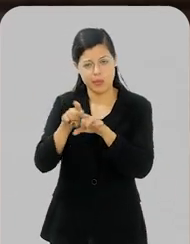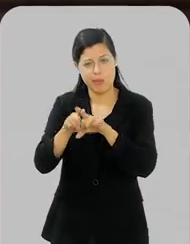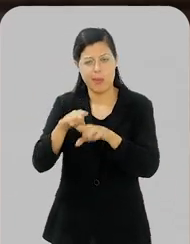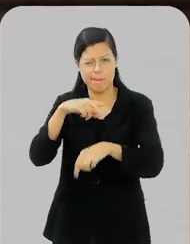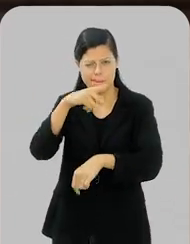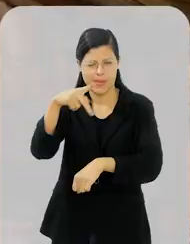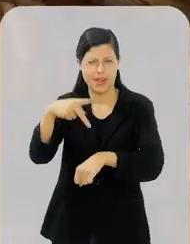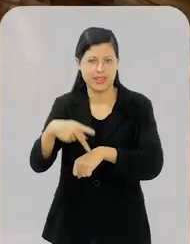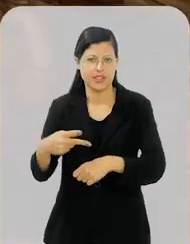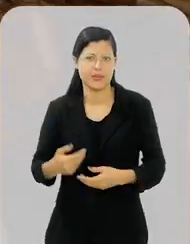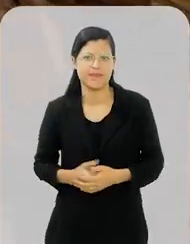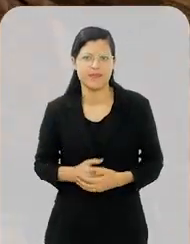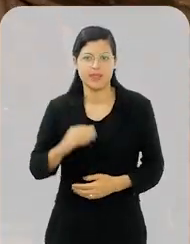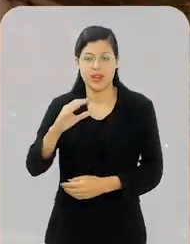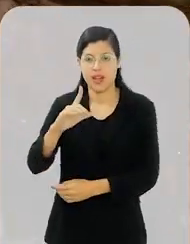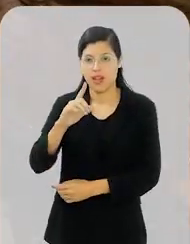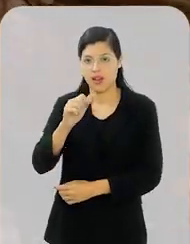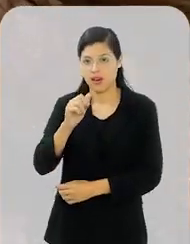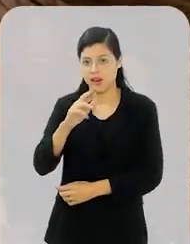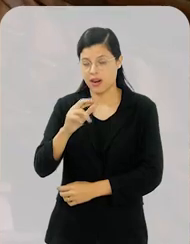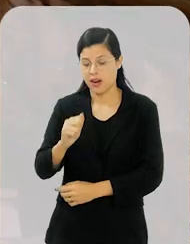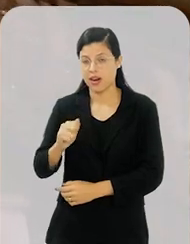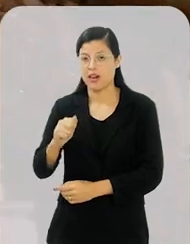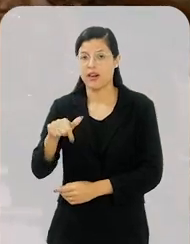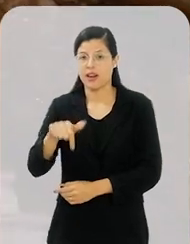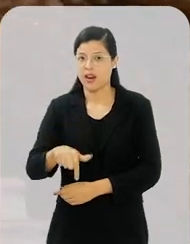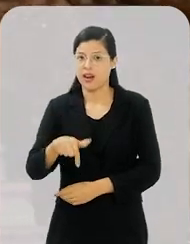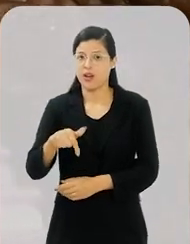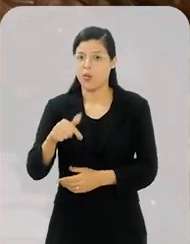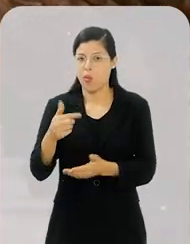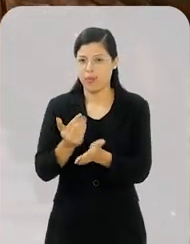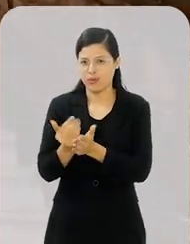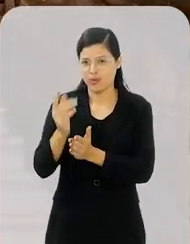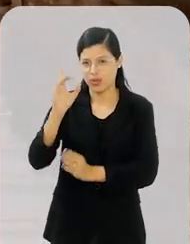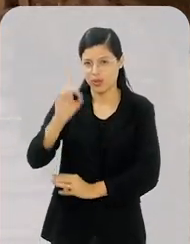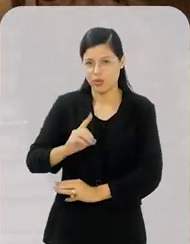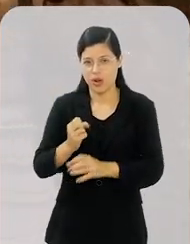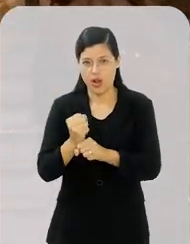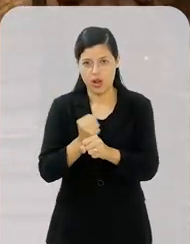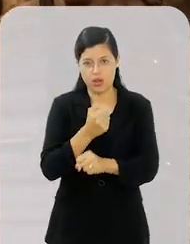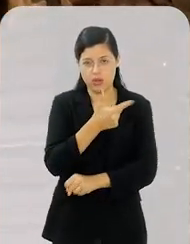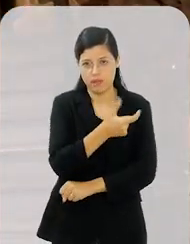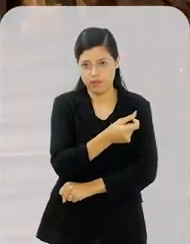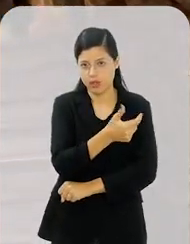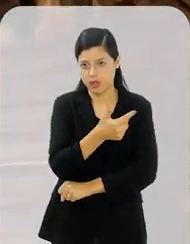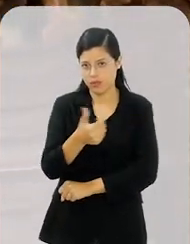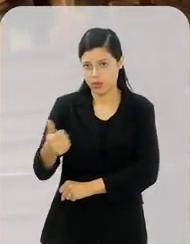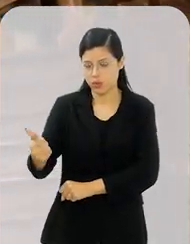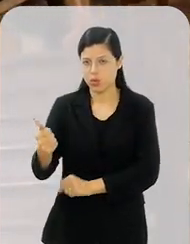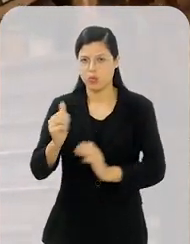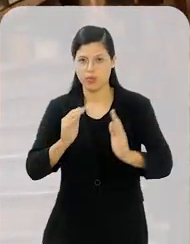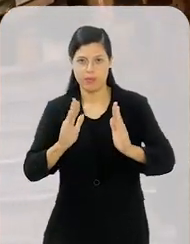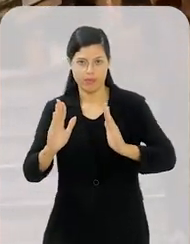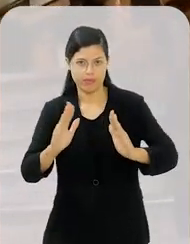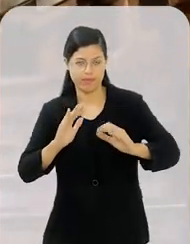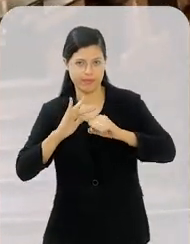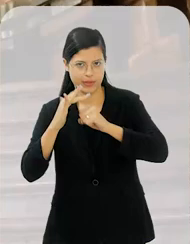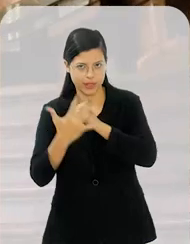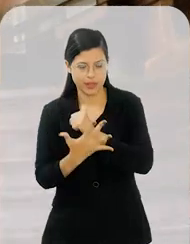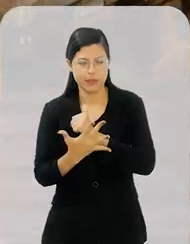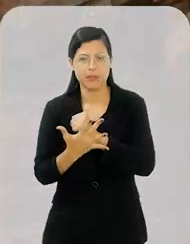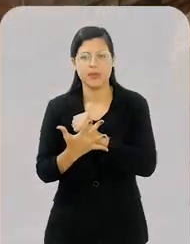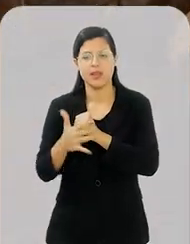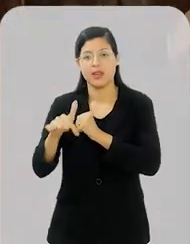estado e do nosso país. A Clara Paulino assumiu o Teatro Municipal em 2021, no meio da pandemia do